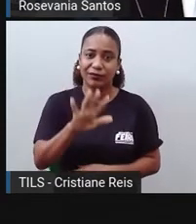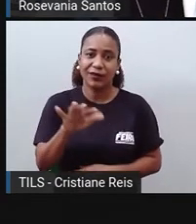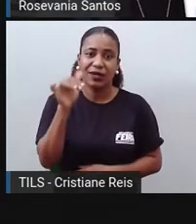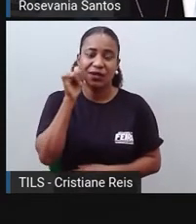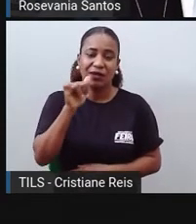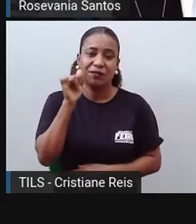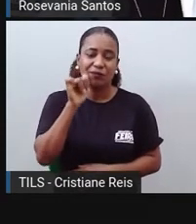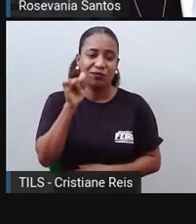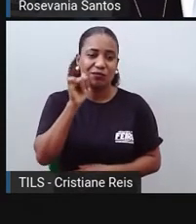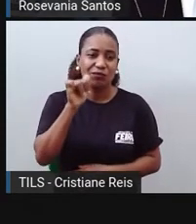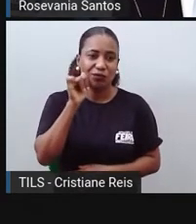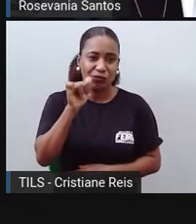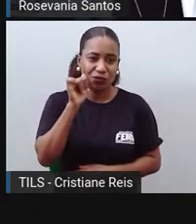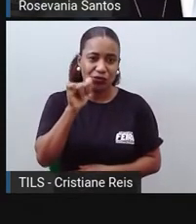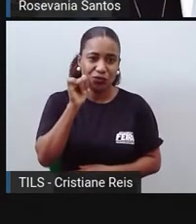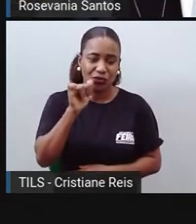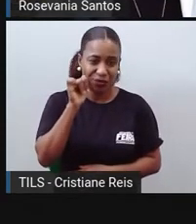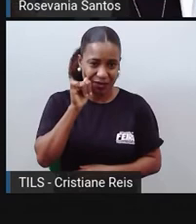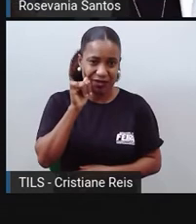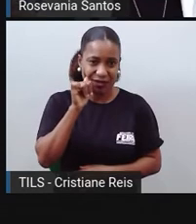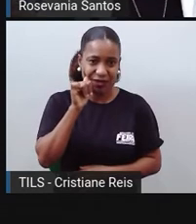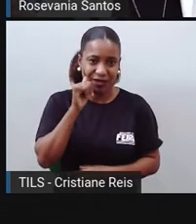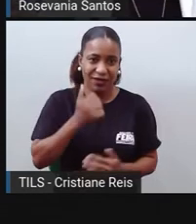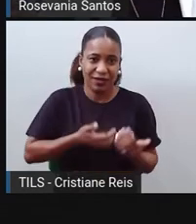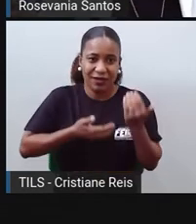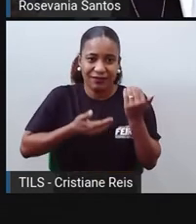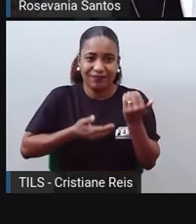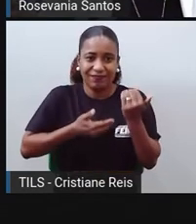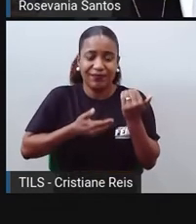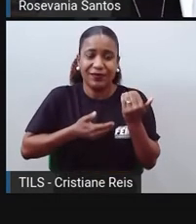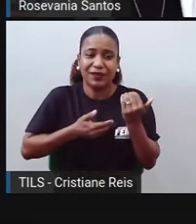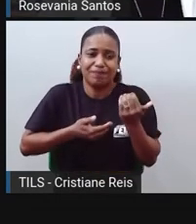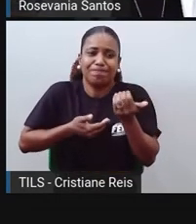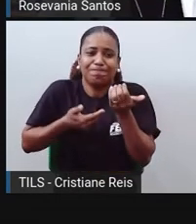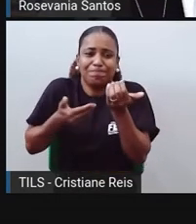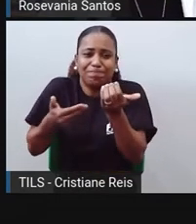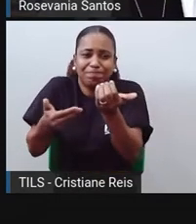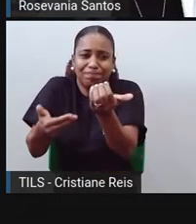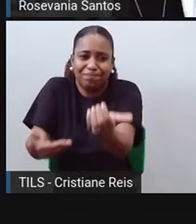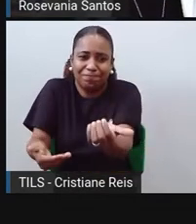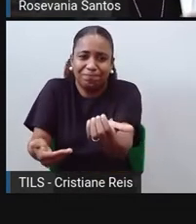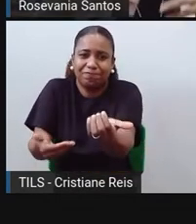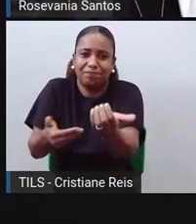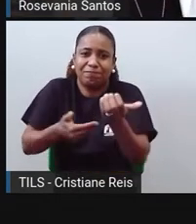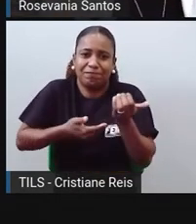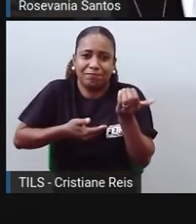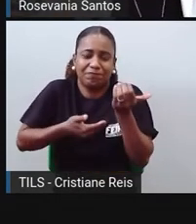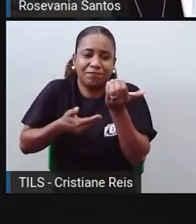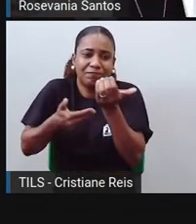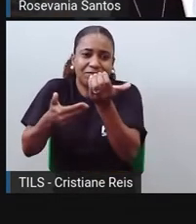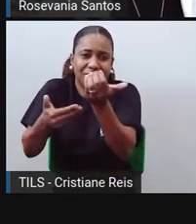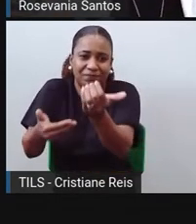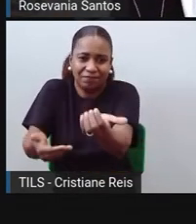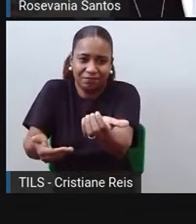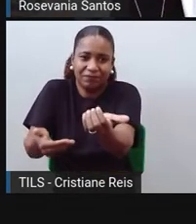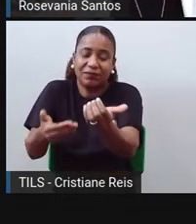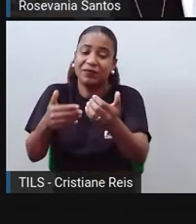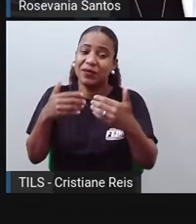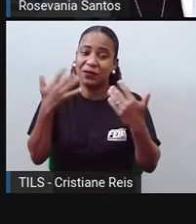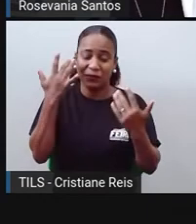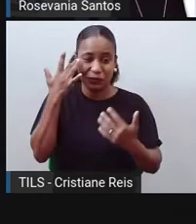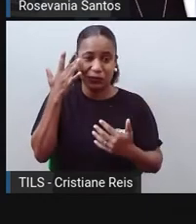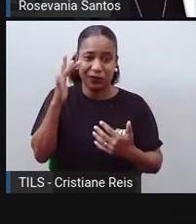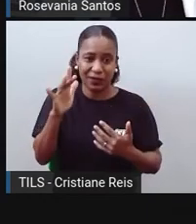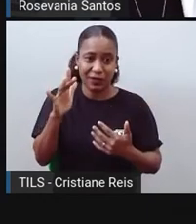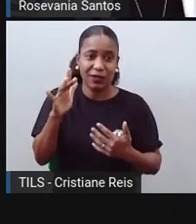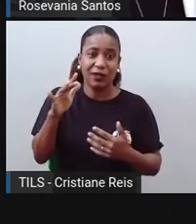seus filhos pequenos aos soldados para que eles tivessem outra oportunidade de vida. E eu não sei em que período, né, você vai assistir essa aula,